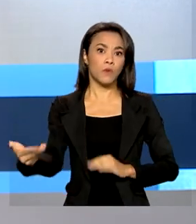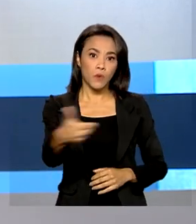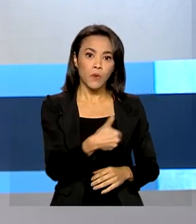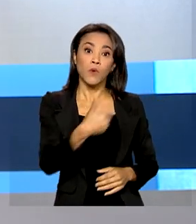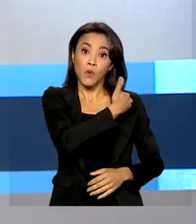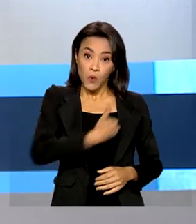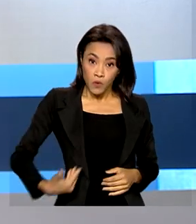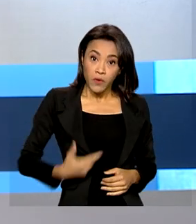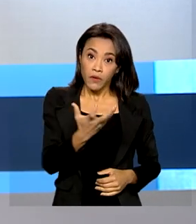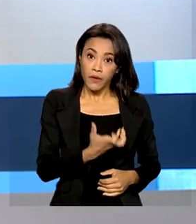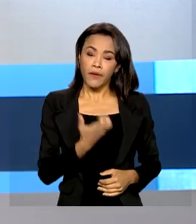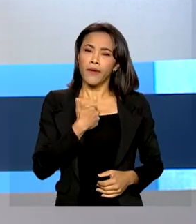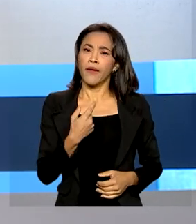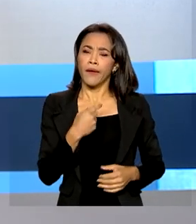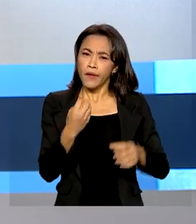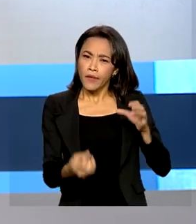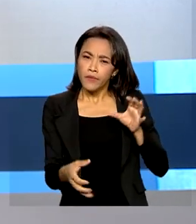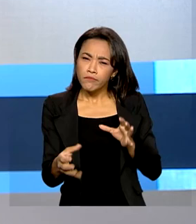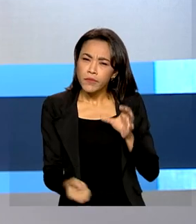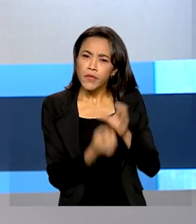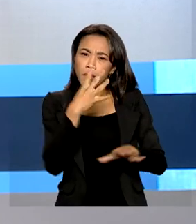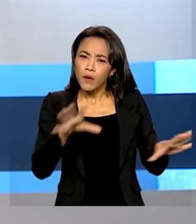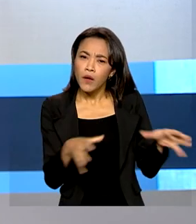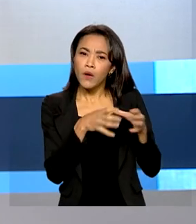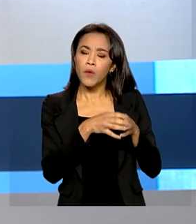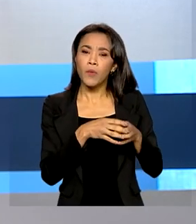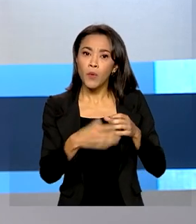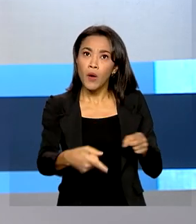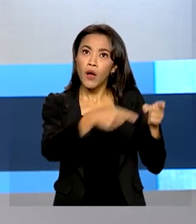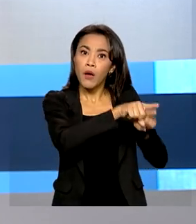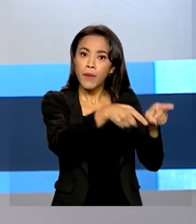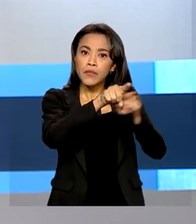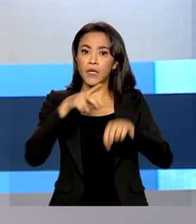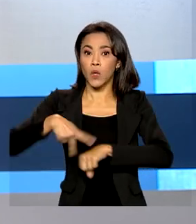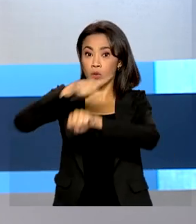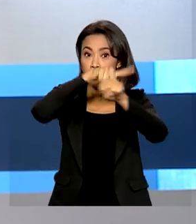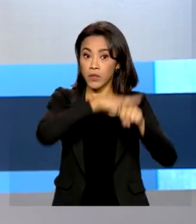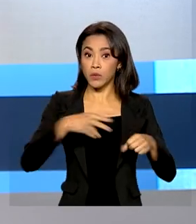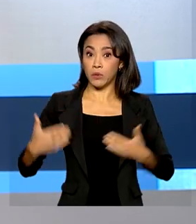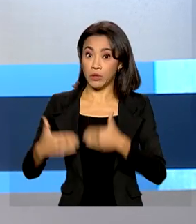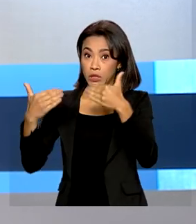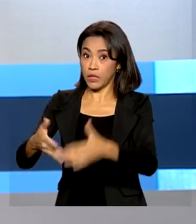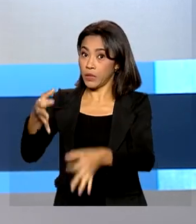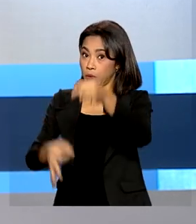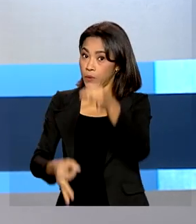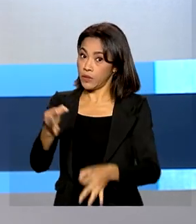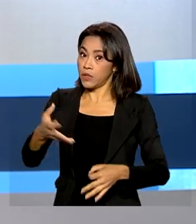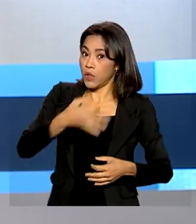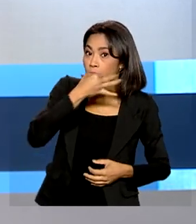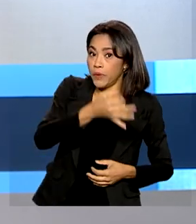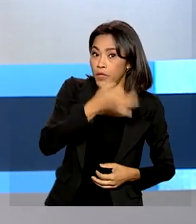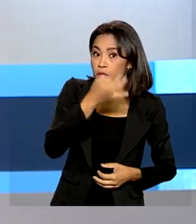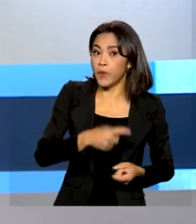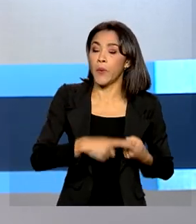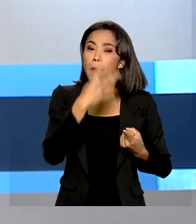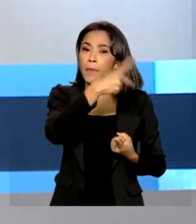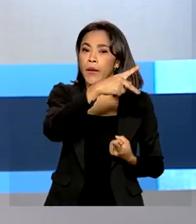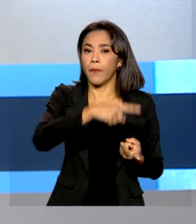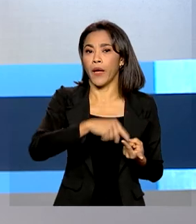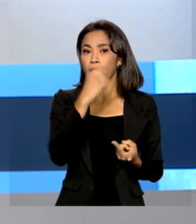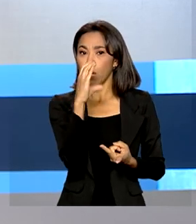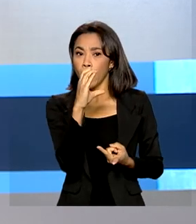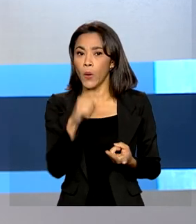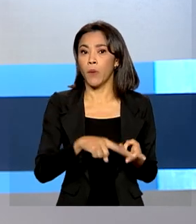ação integrada entre os países sul-americanos o Ministério da Justiça e Segurança Pública sugeriu que Agentes do Paraguai